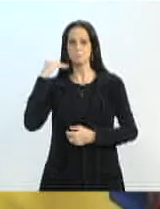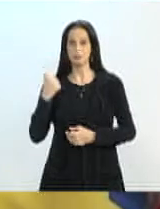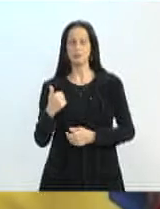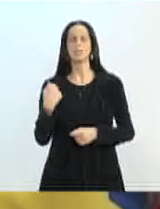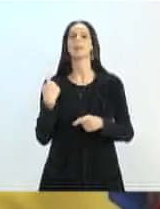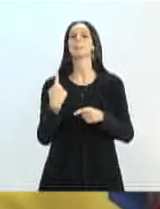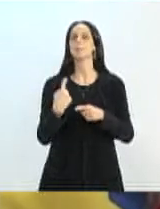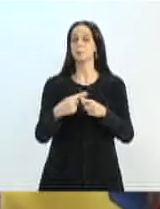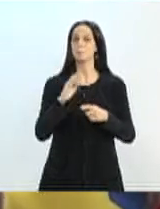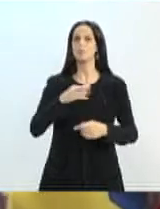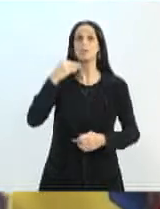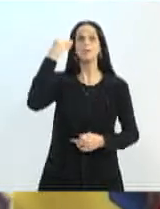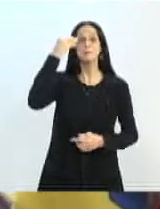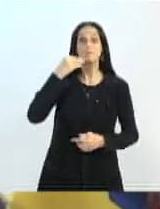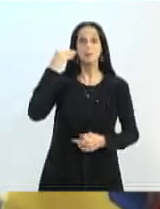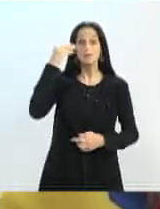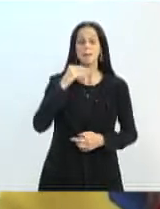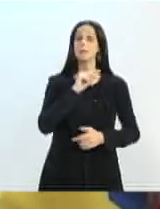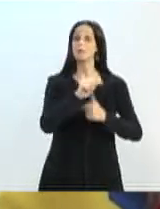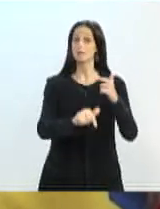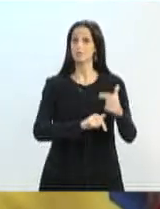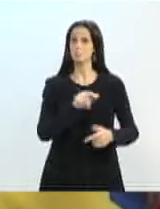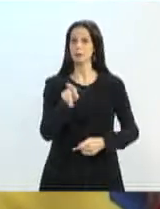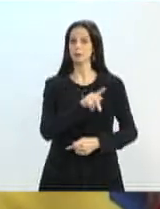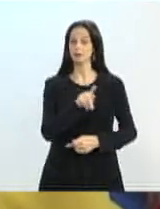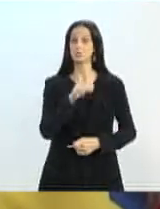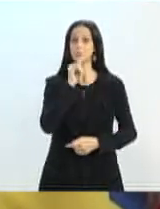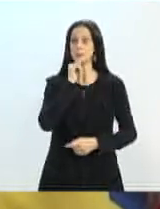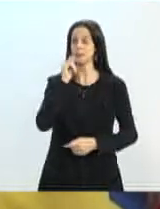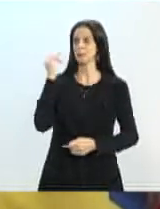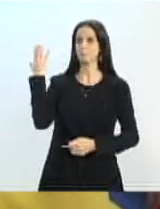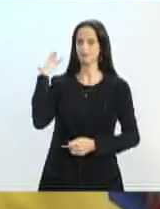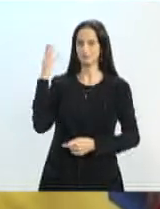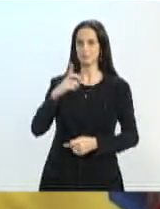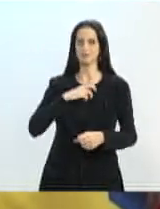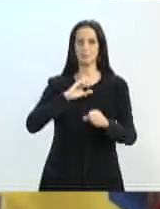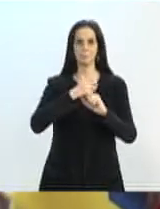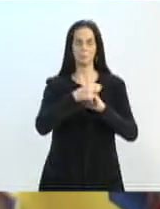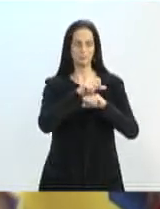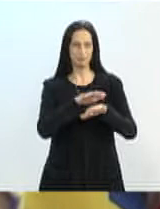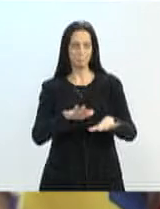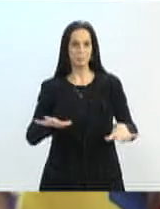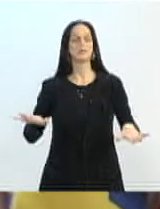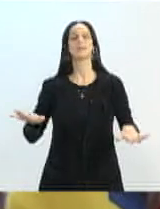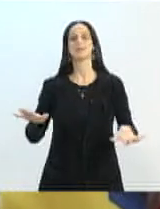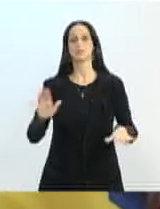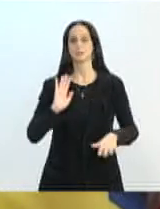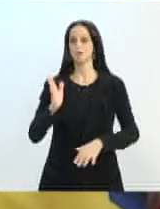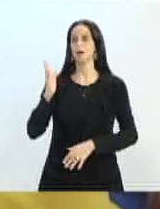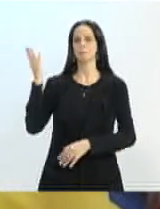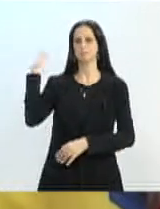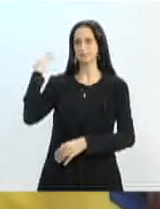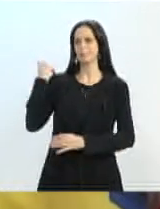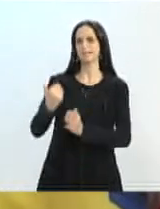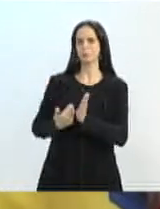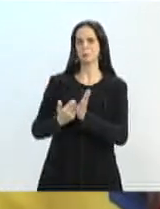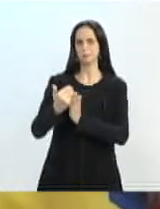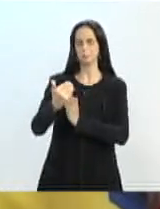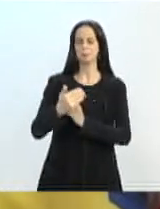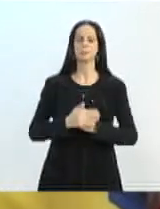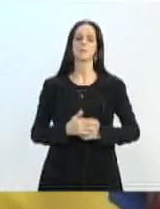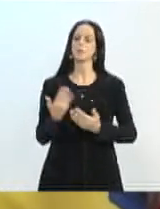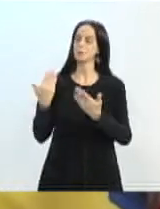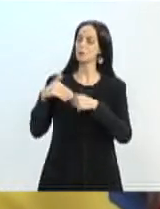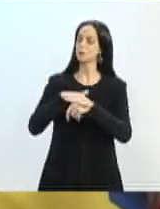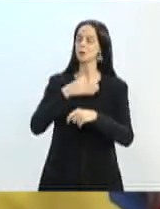isso acontece, com relação, nós tivemos a pandemia, tem aí, já desde o ano passado, conversando agora com o Sérgio,